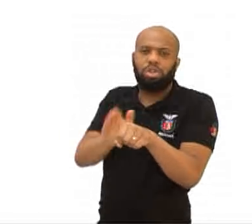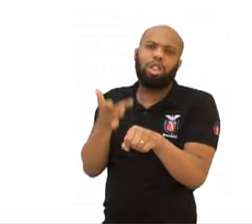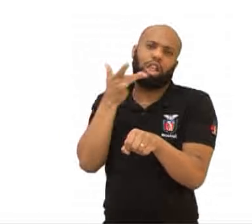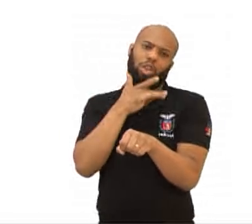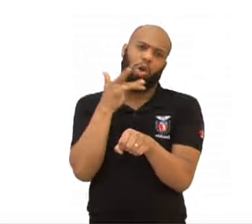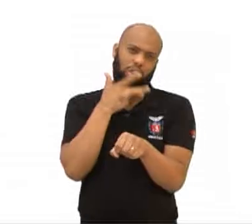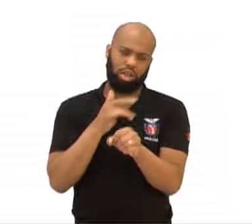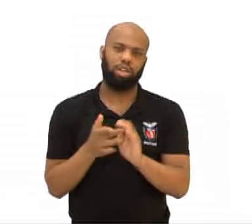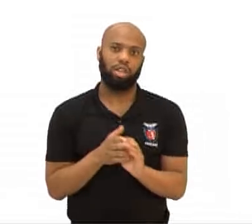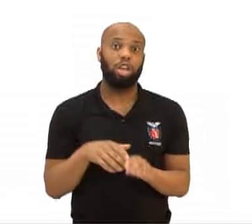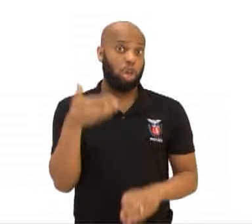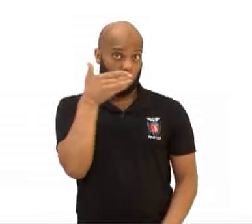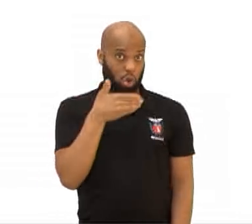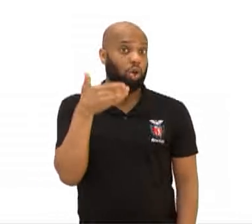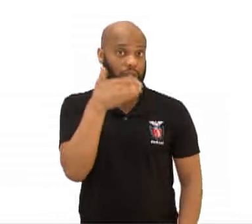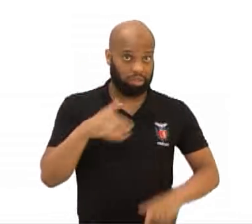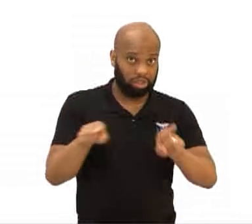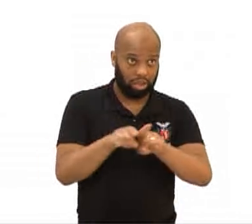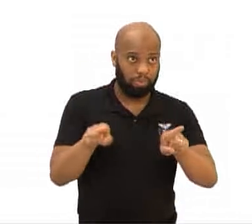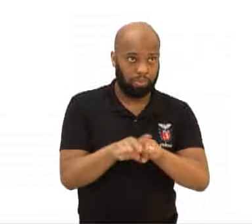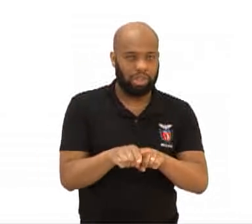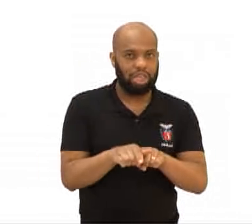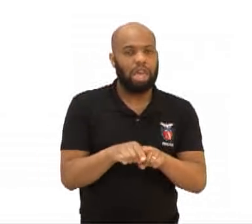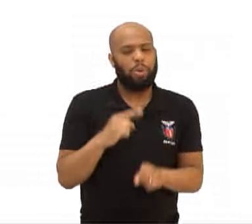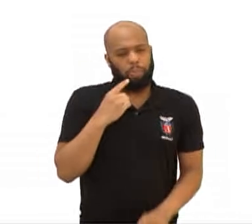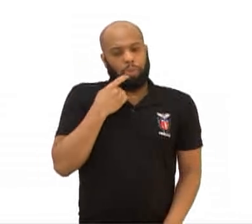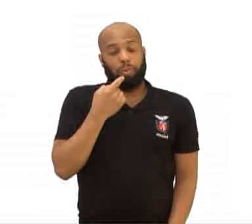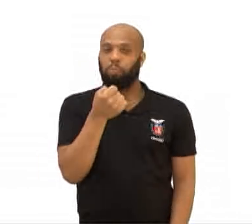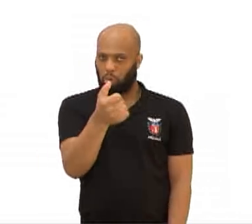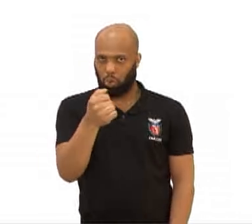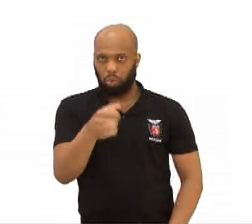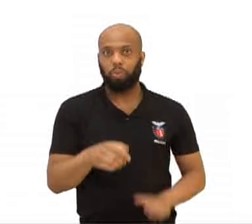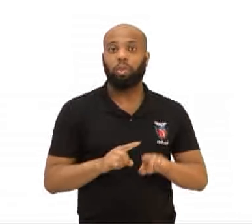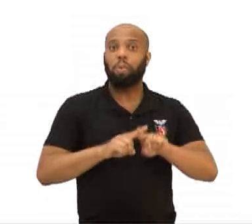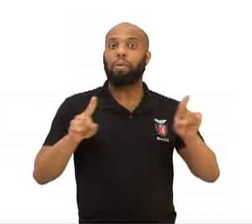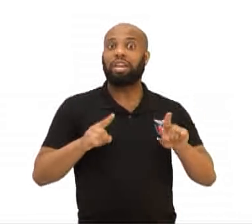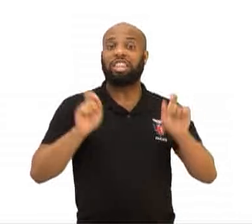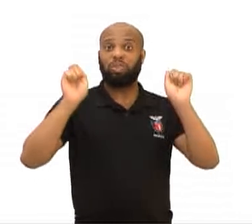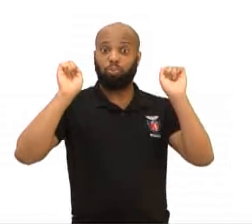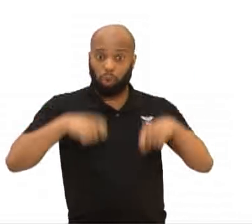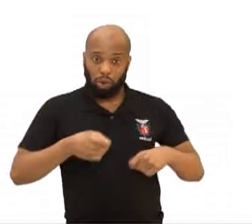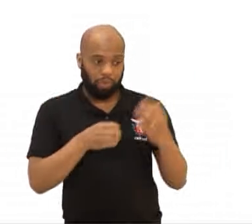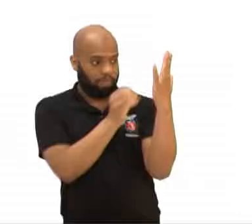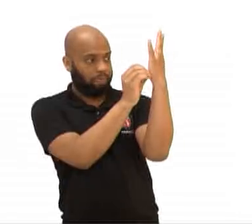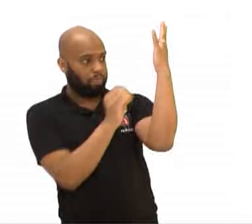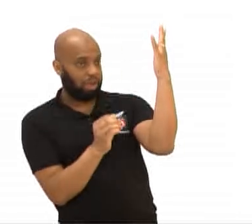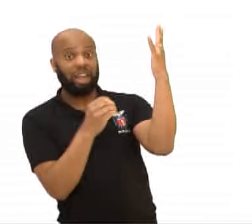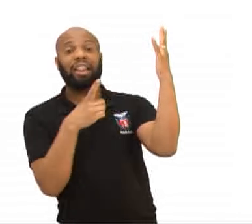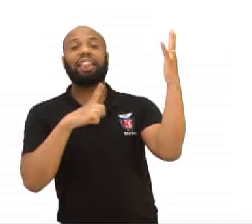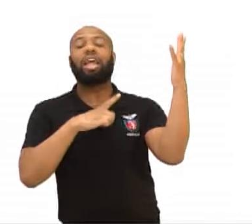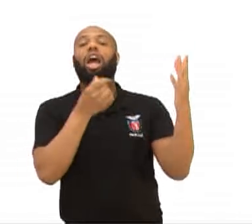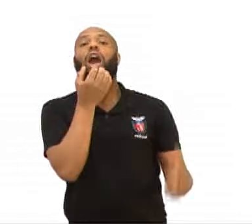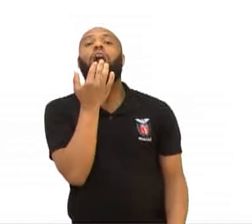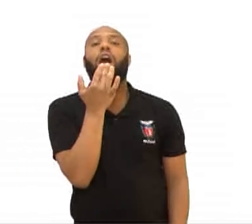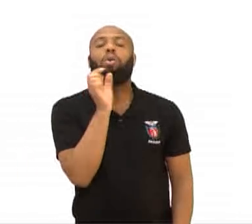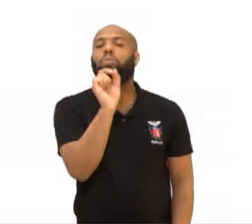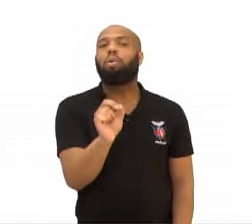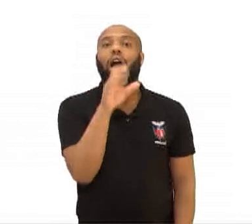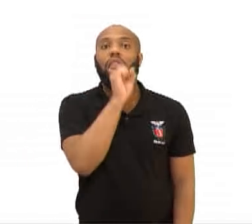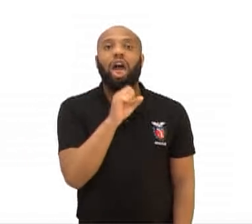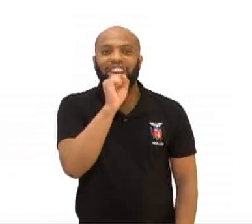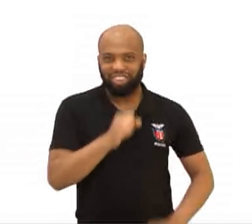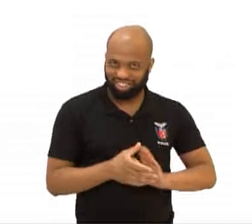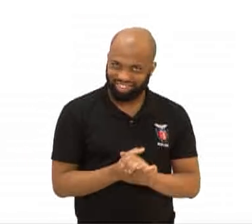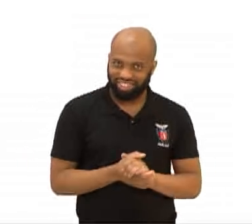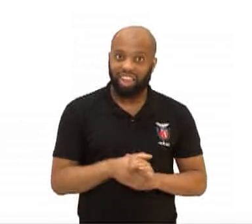suculenta, adocicada e um pouco ácida. Quando madura, a fruta tem a cor de laranja e, em